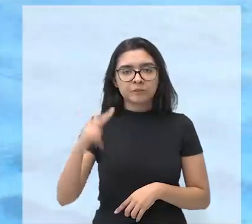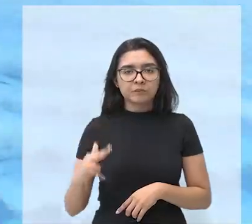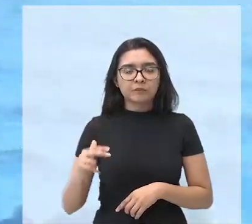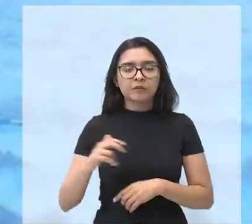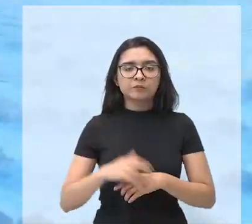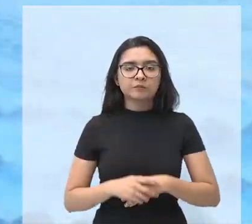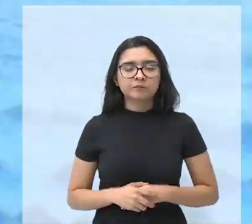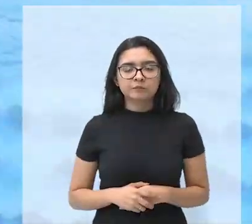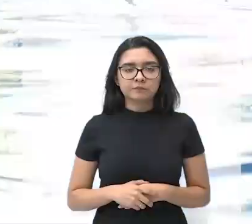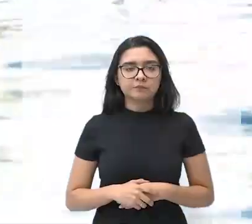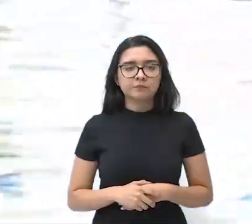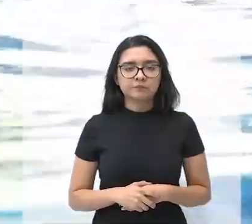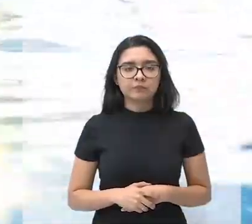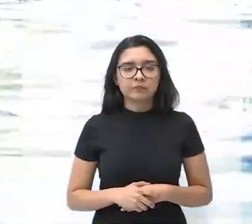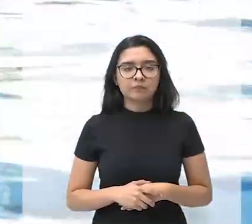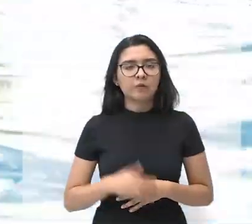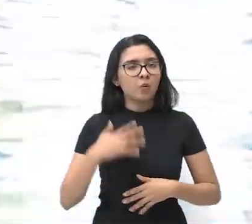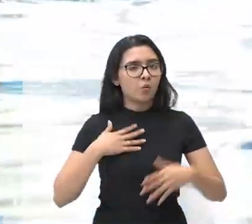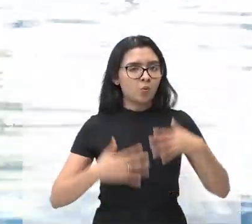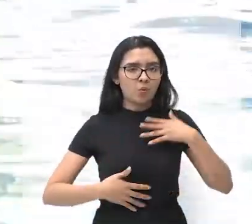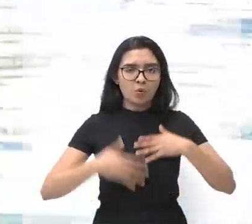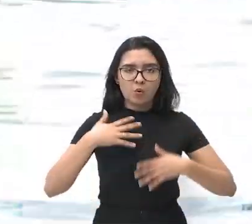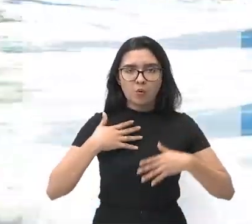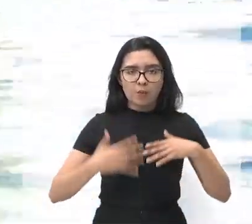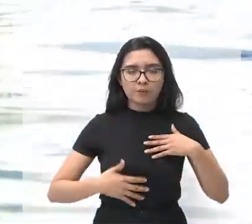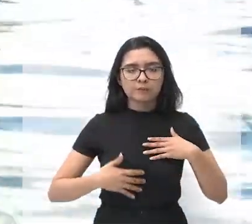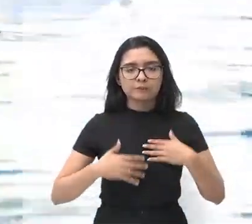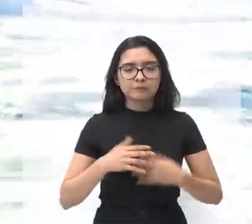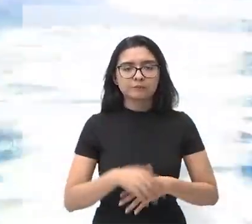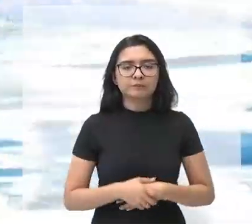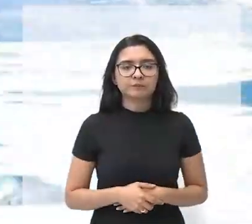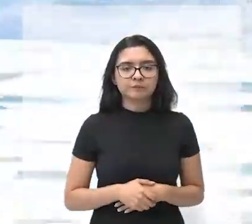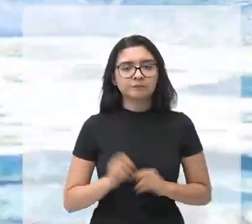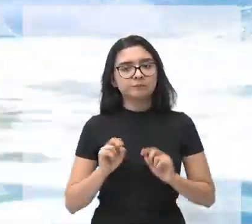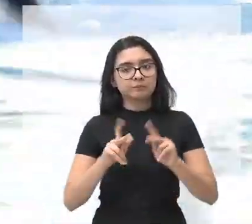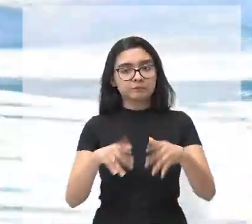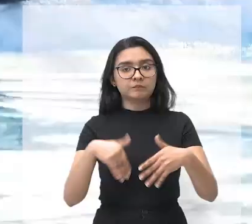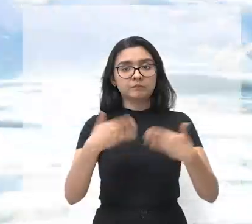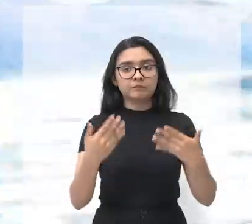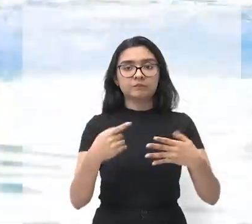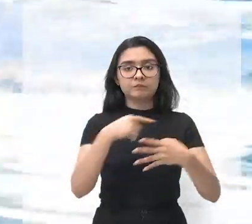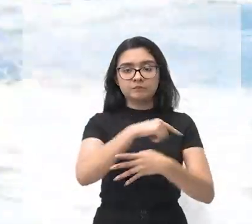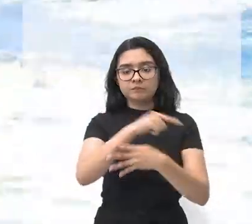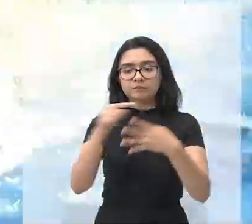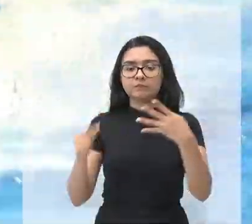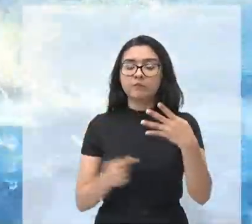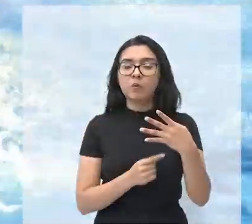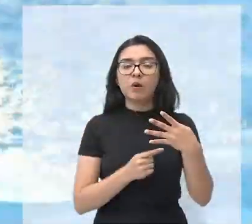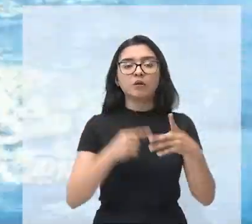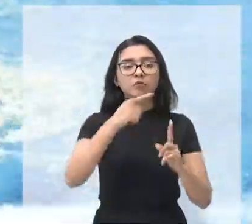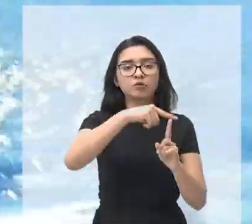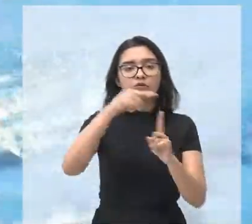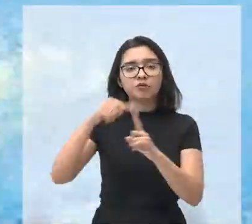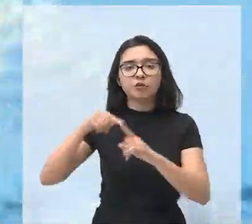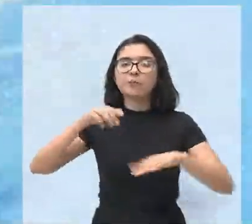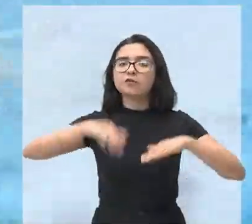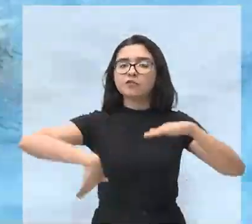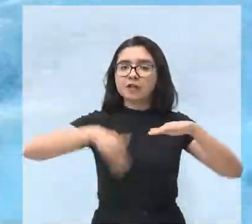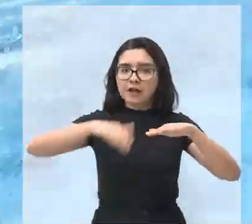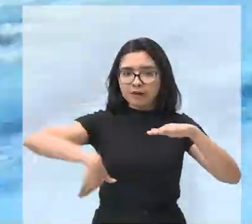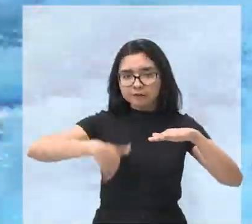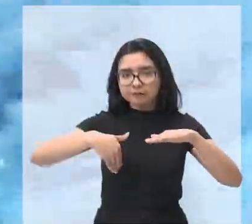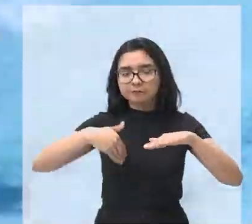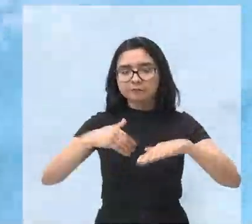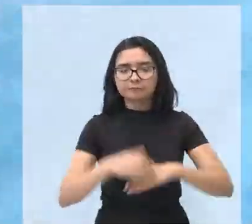ondulatório. O corpo por completo, né? Muito bem, esses são os nossos 4 estilos de